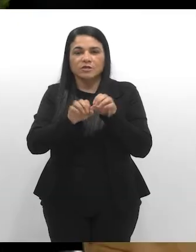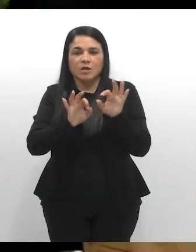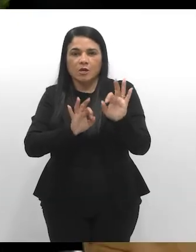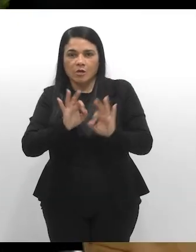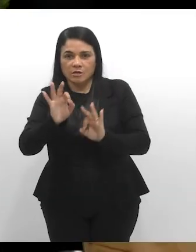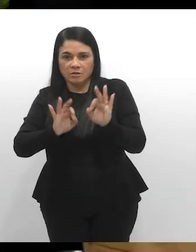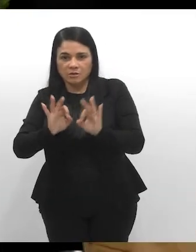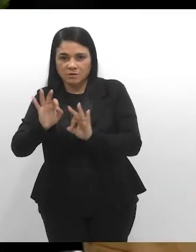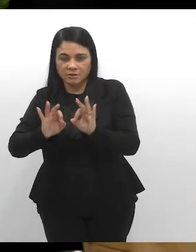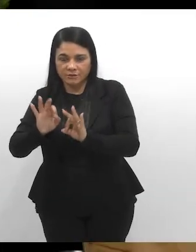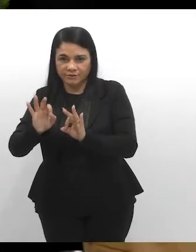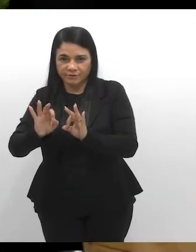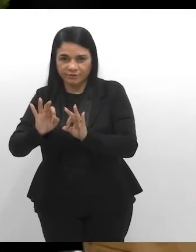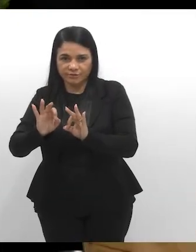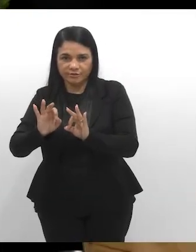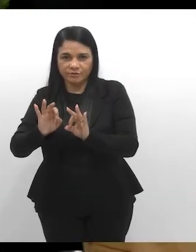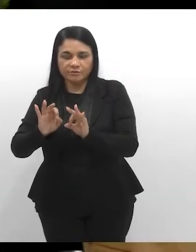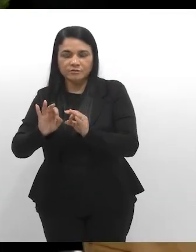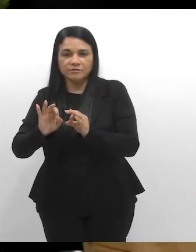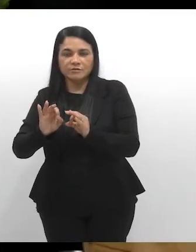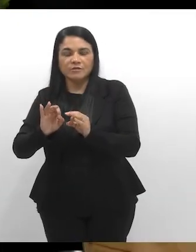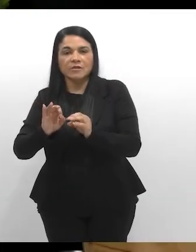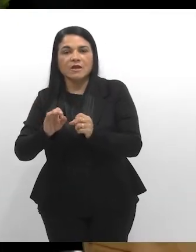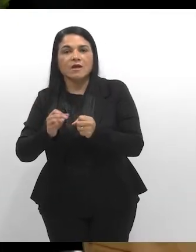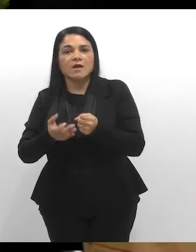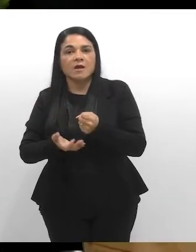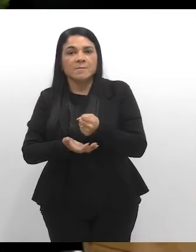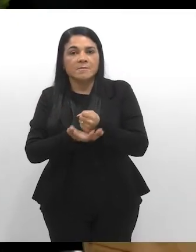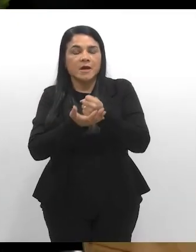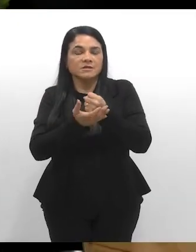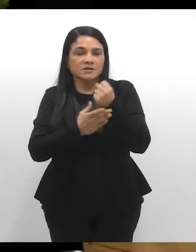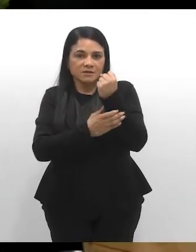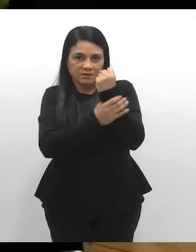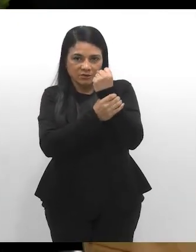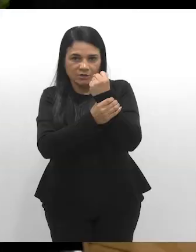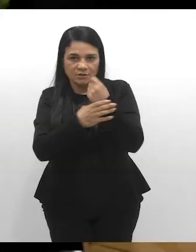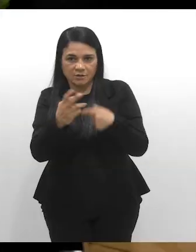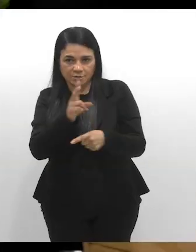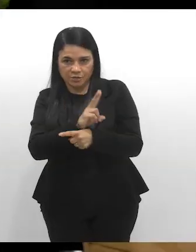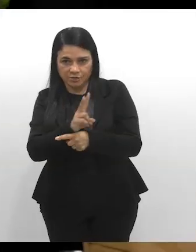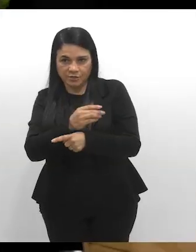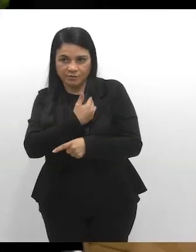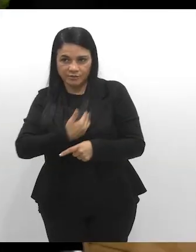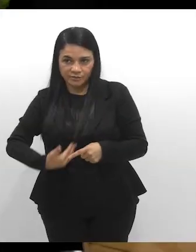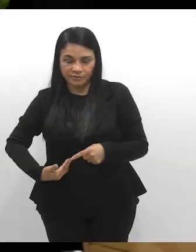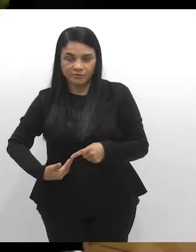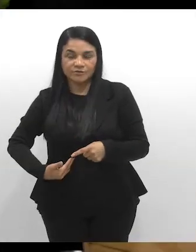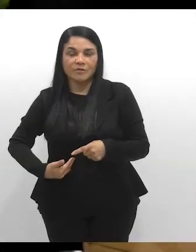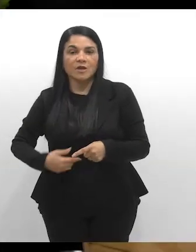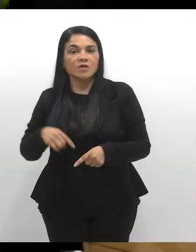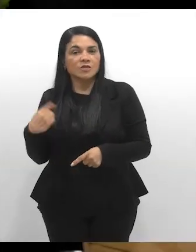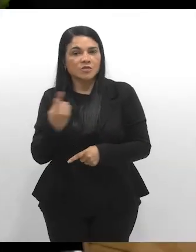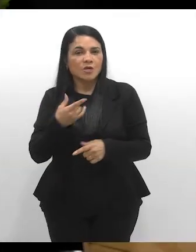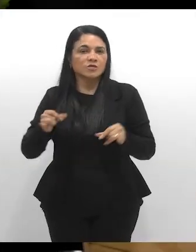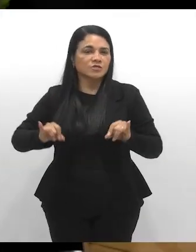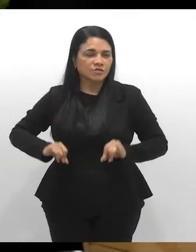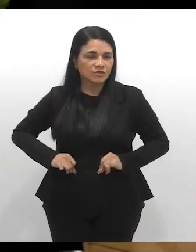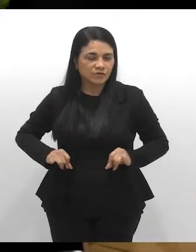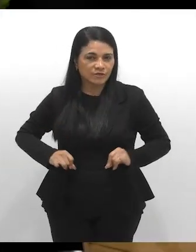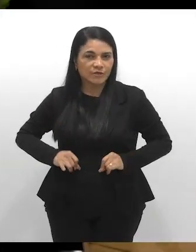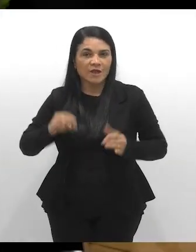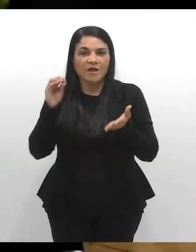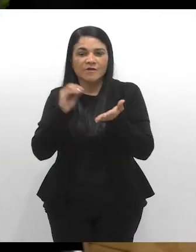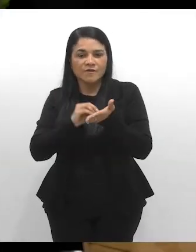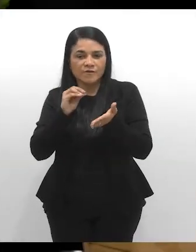formação da organização do chamado aparato de segurança pública. E isso, de certa forma, a gente